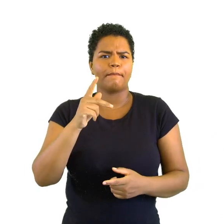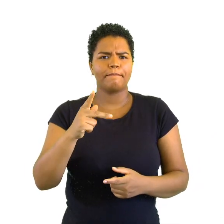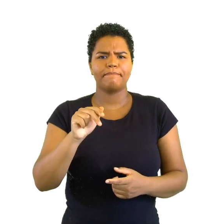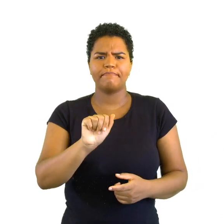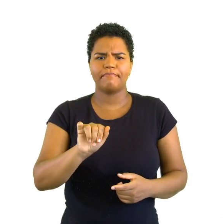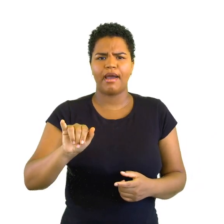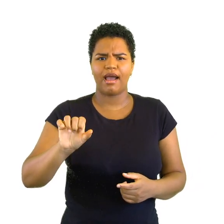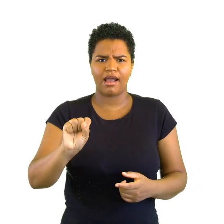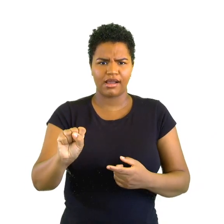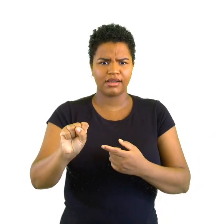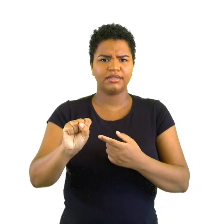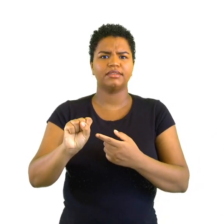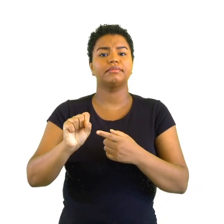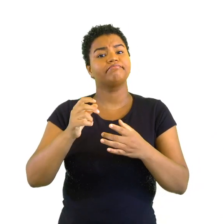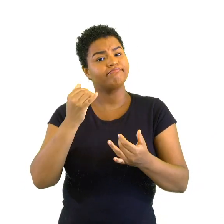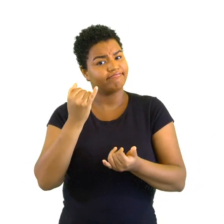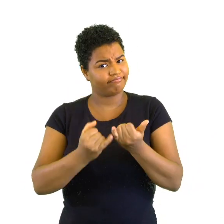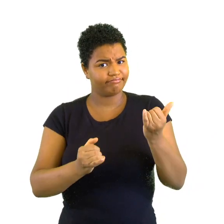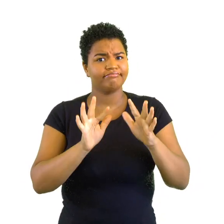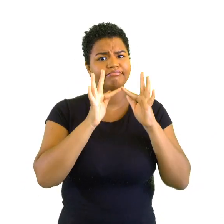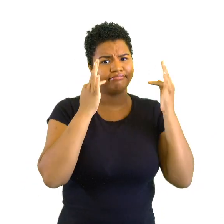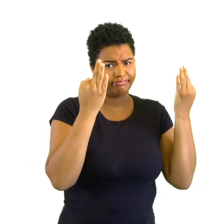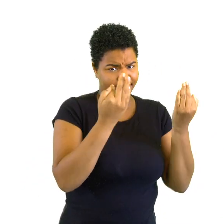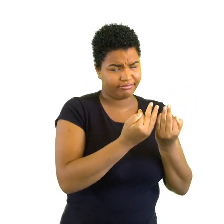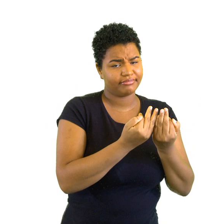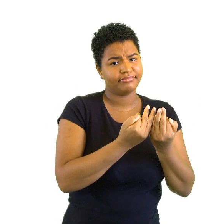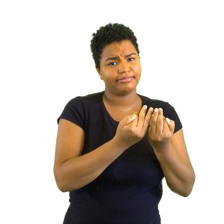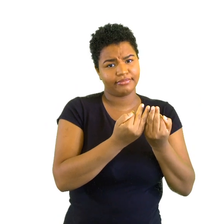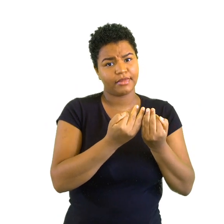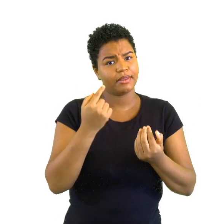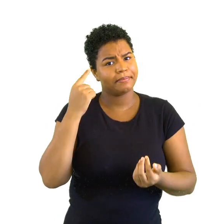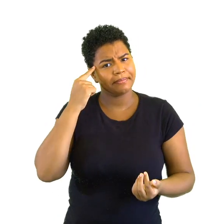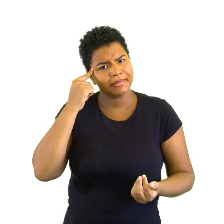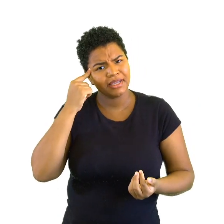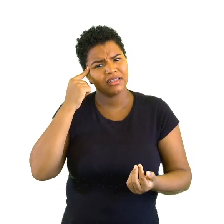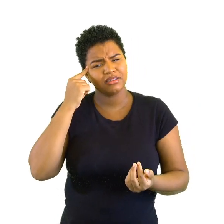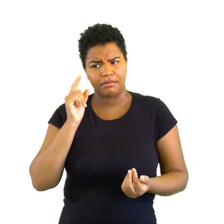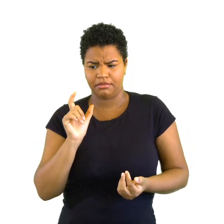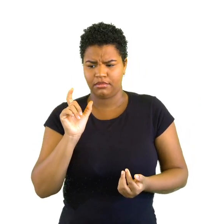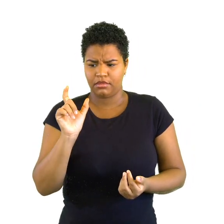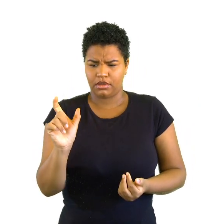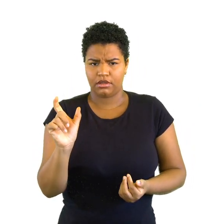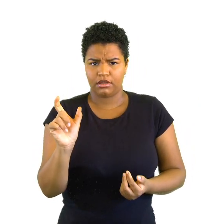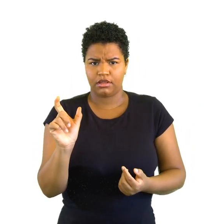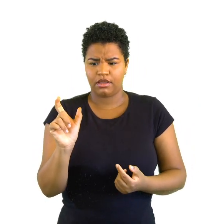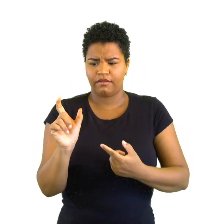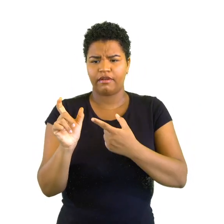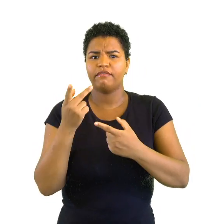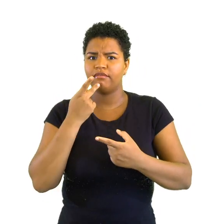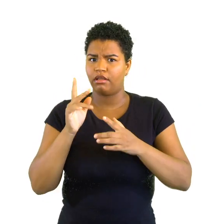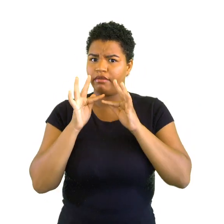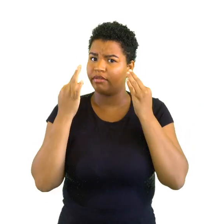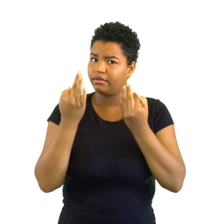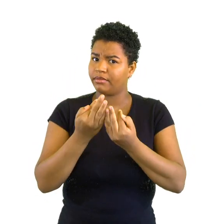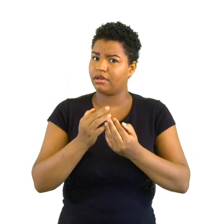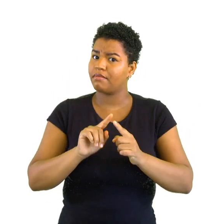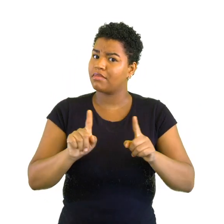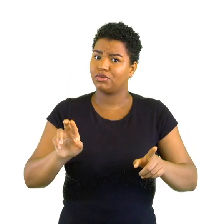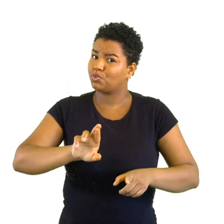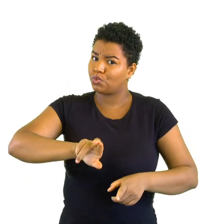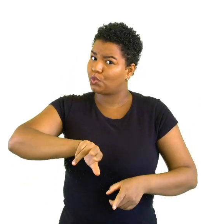parece, né, com parentes. Ela leva você a achar que aquela palavra está dizendo parentes, mas não, o